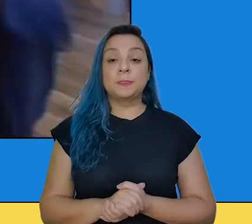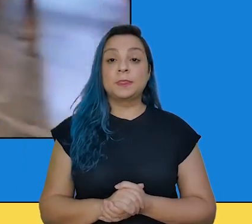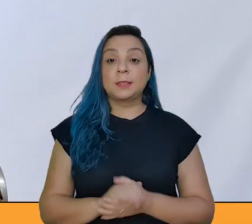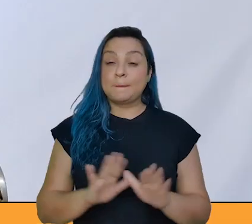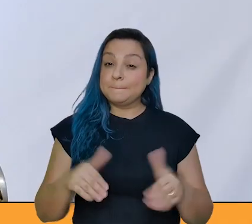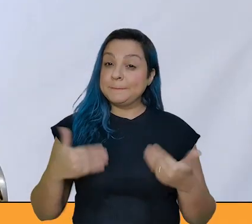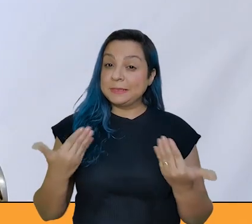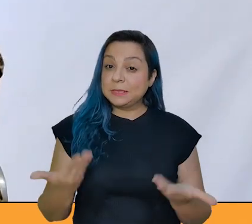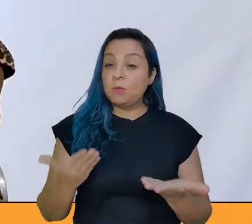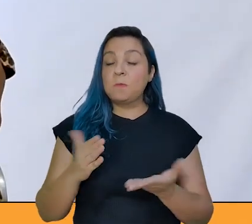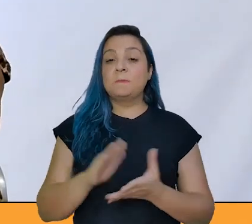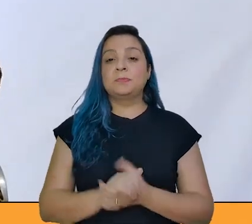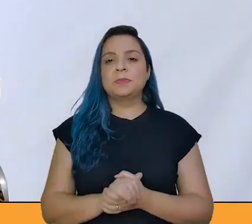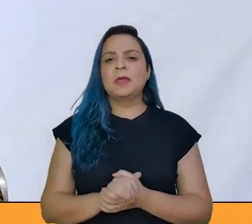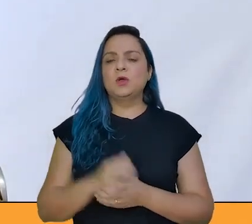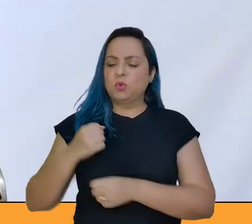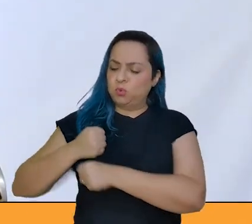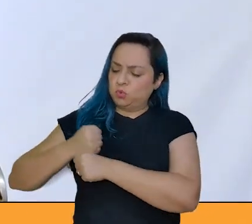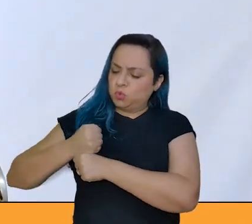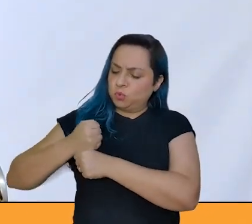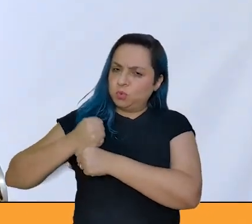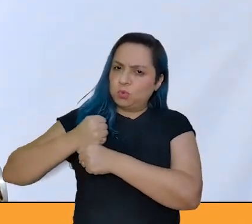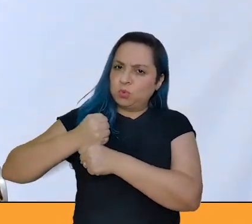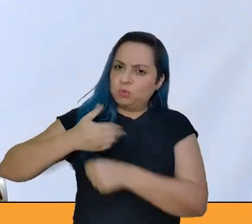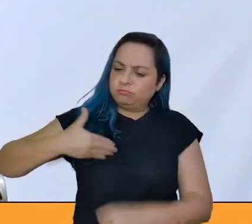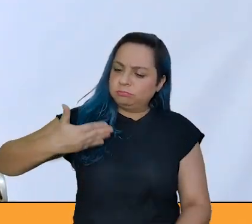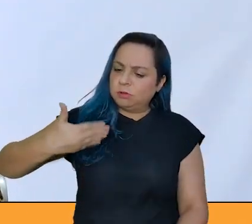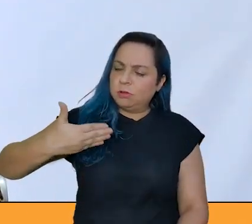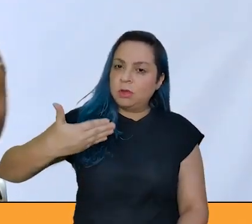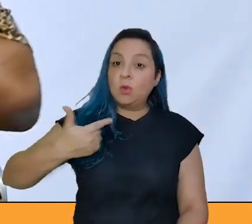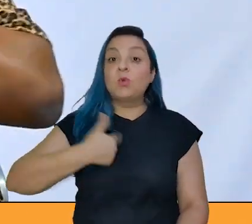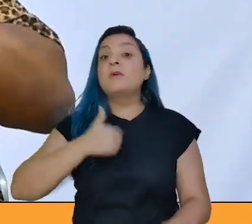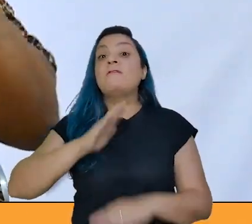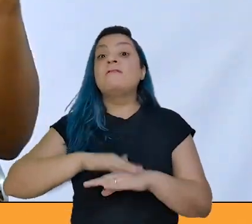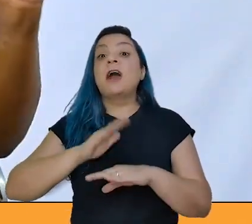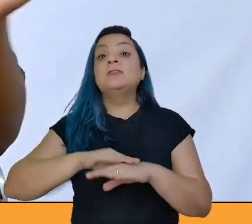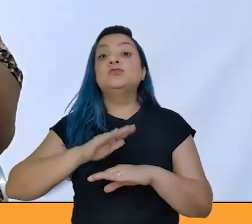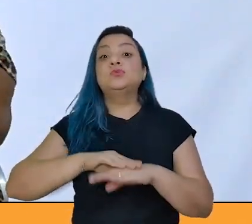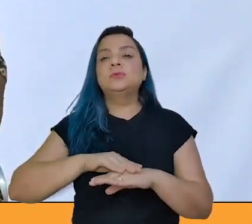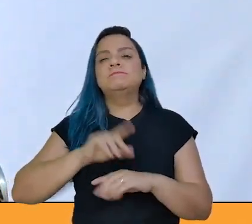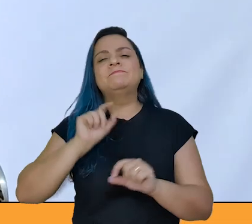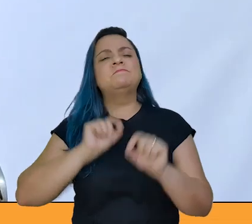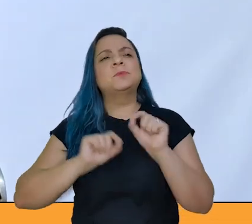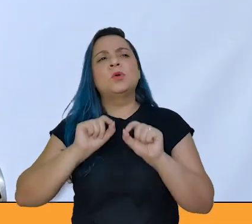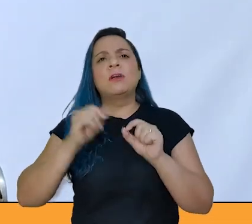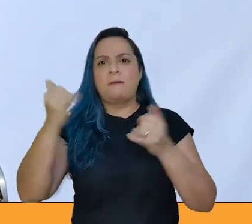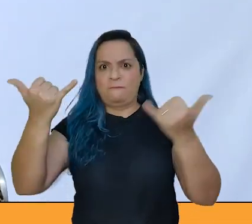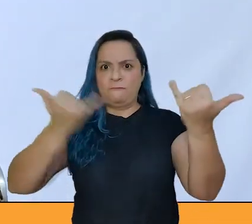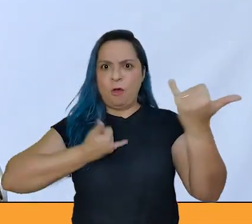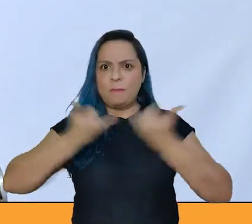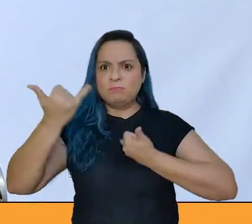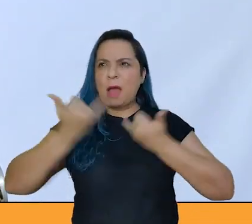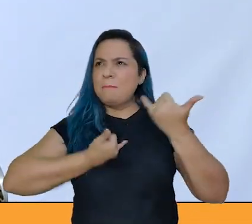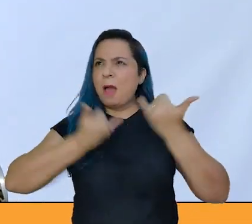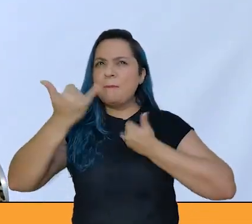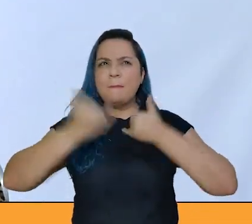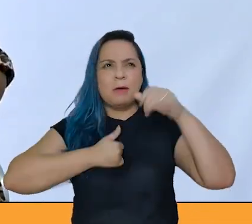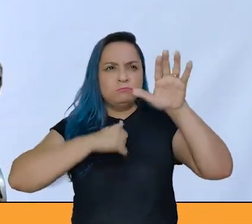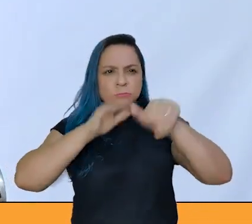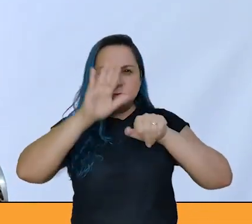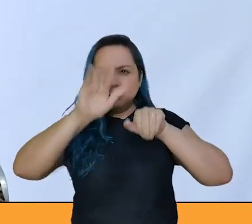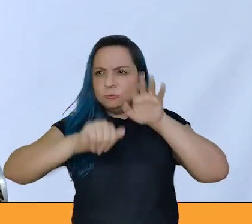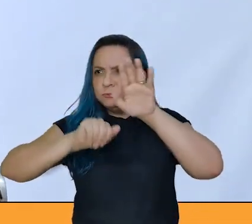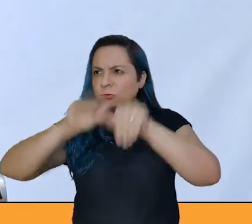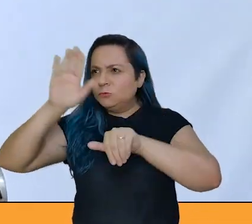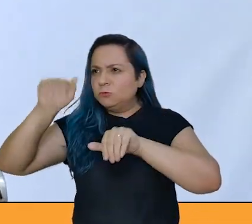E aí, ao longo dos anos, o que eu faço é filtrar essas informações